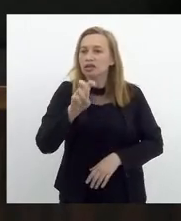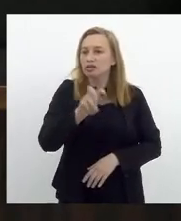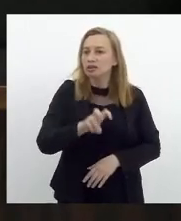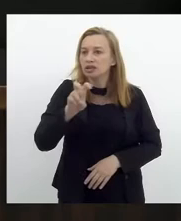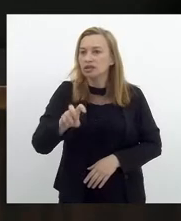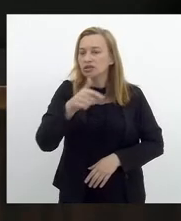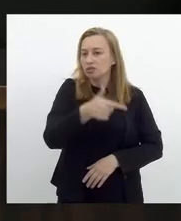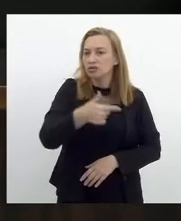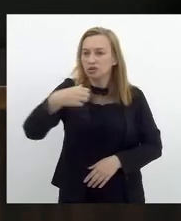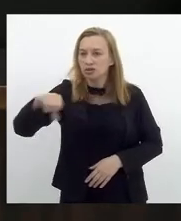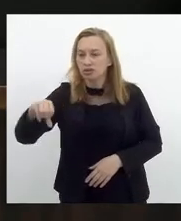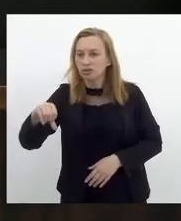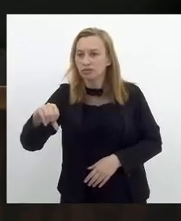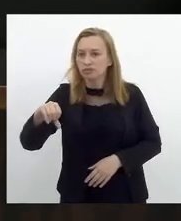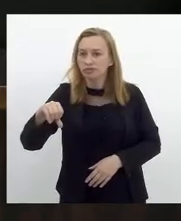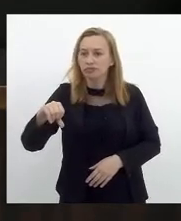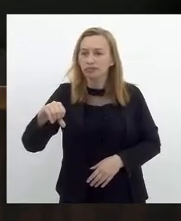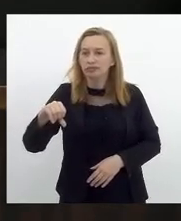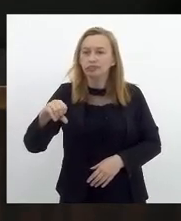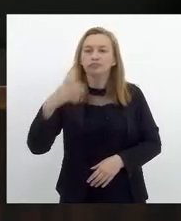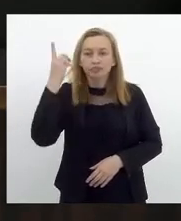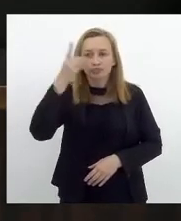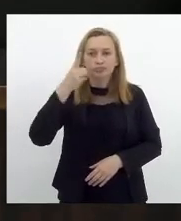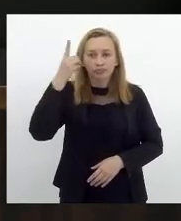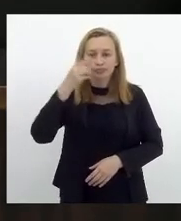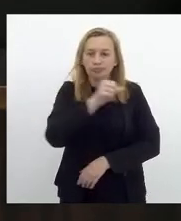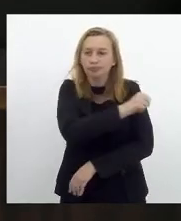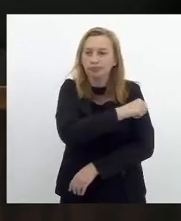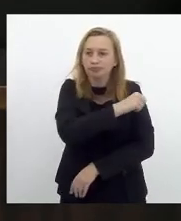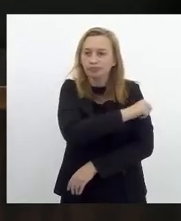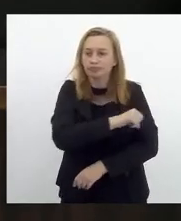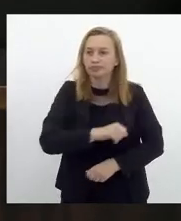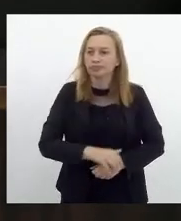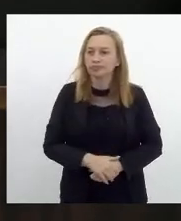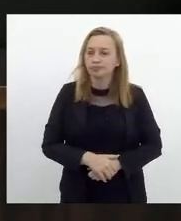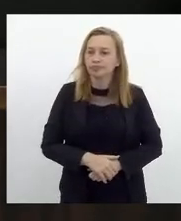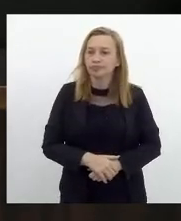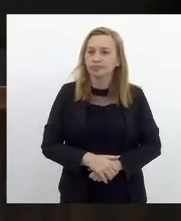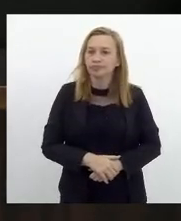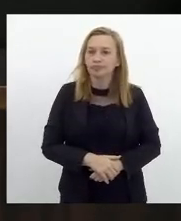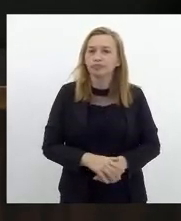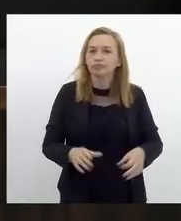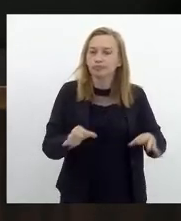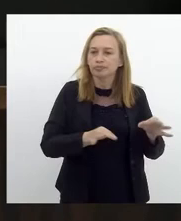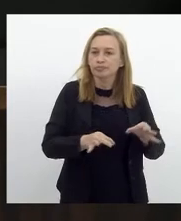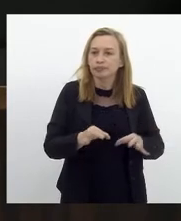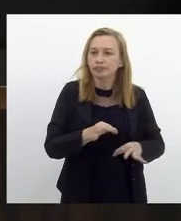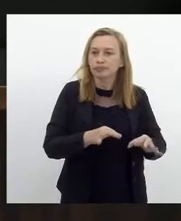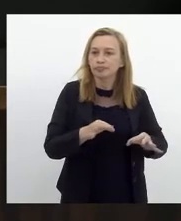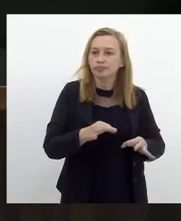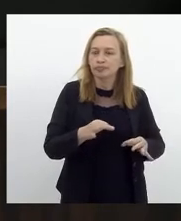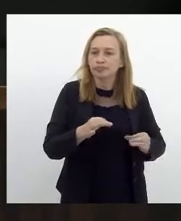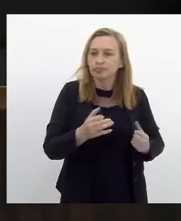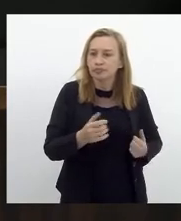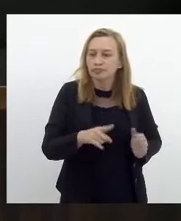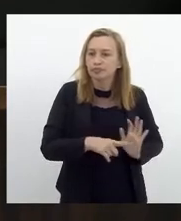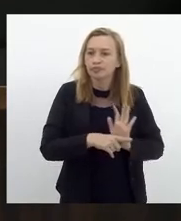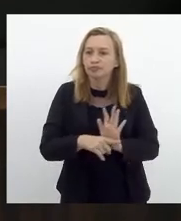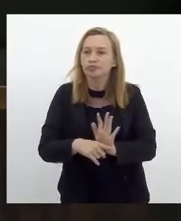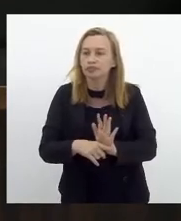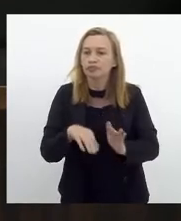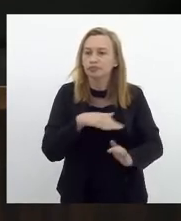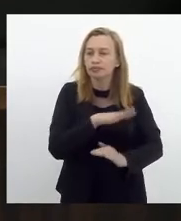1555 de 2019, de autoria da deputada enfermeira Rejane, que dispõe sobre o programa de atendimento integral à